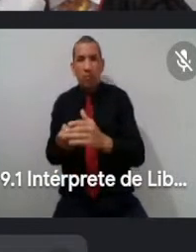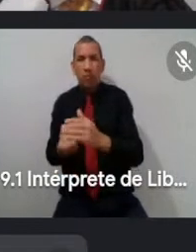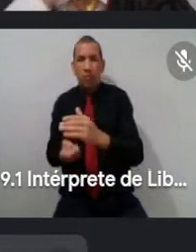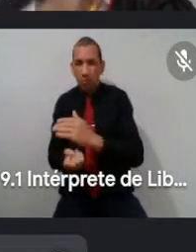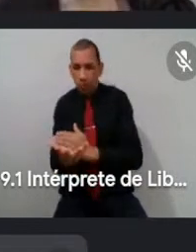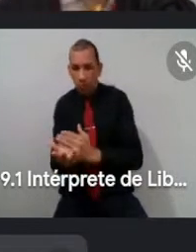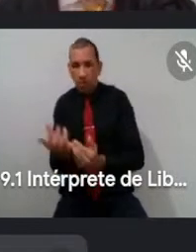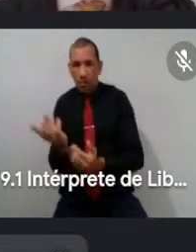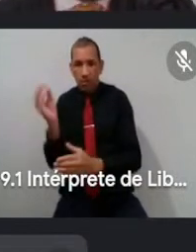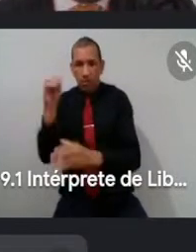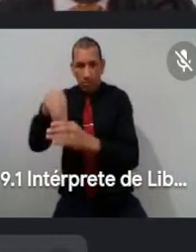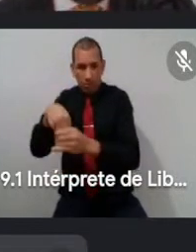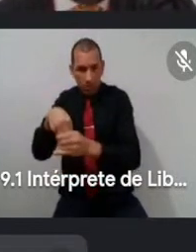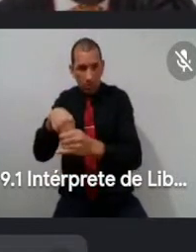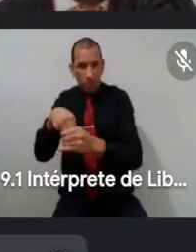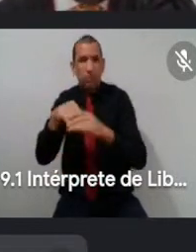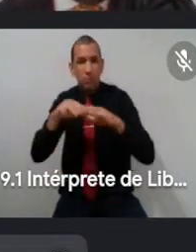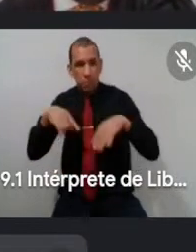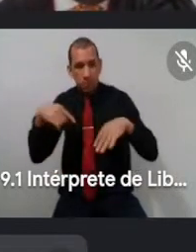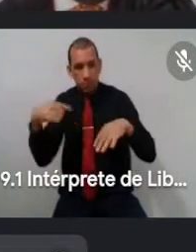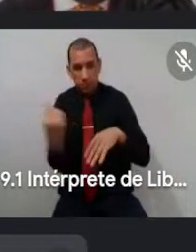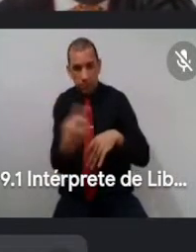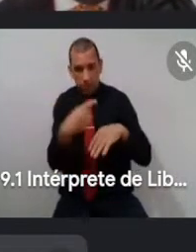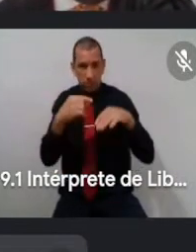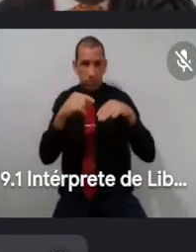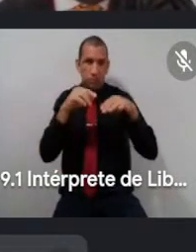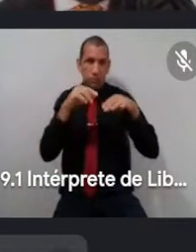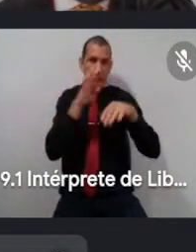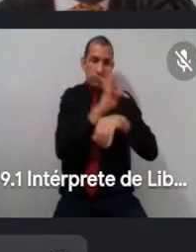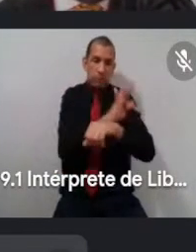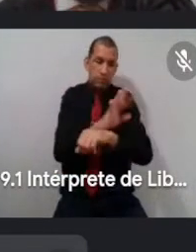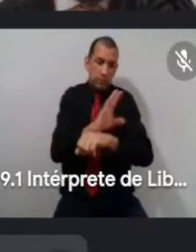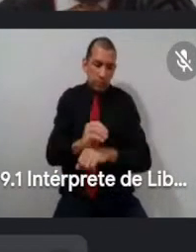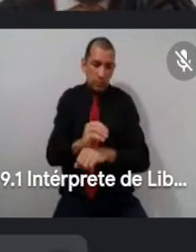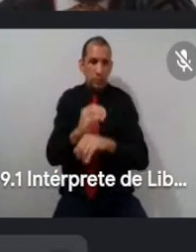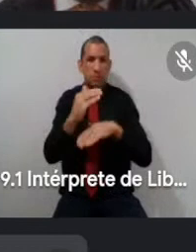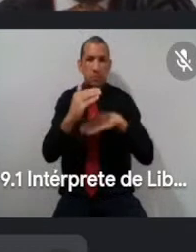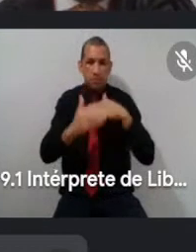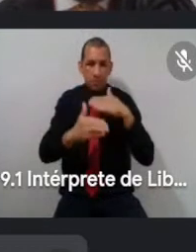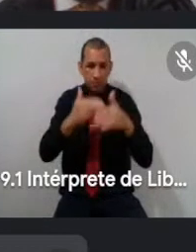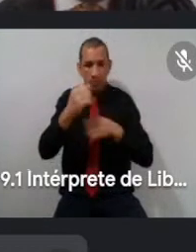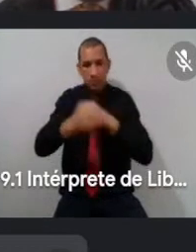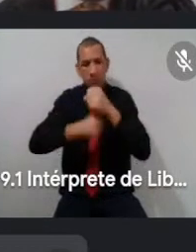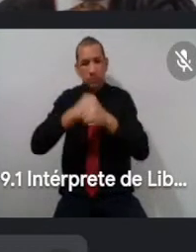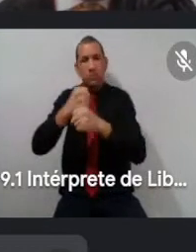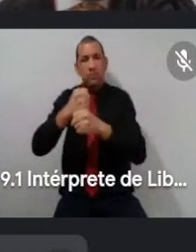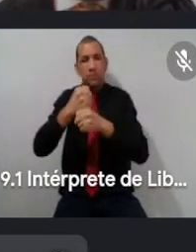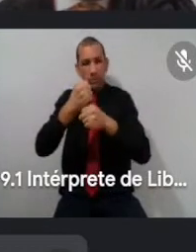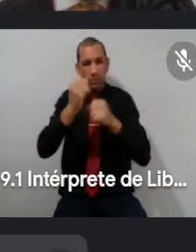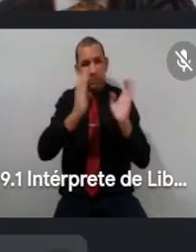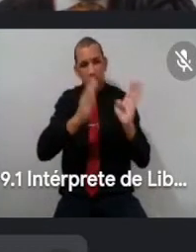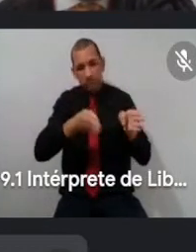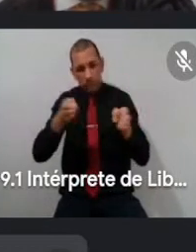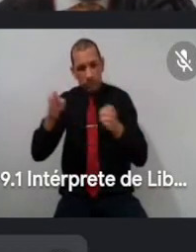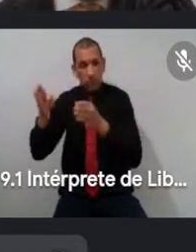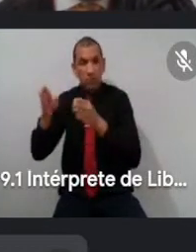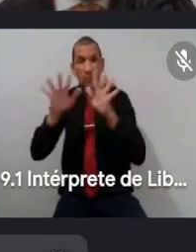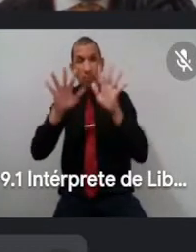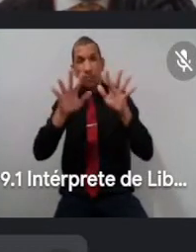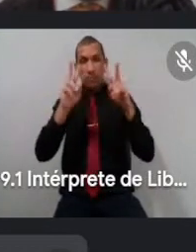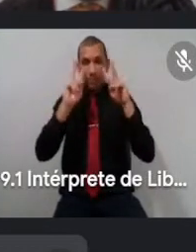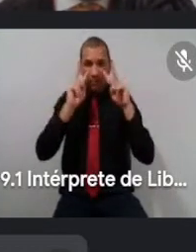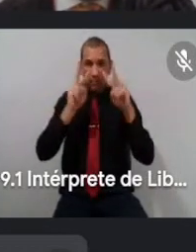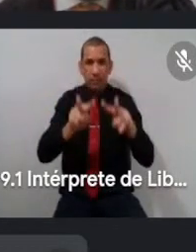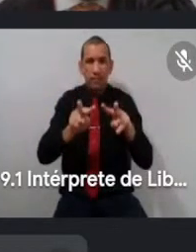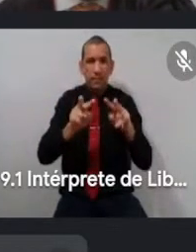votos e rezou aí nas nossas paragens tocantinenses e épocas em épocas em anos eleitorais logicamente mas